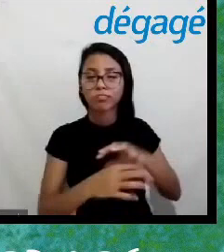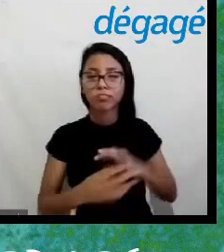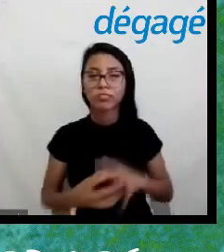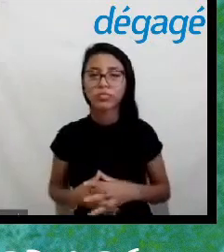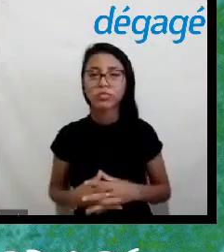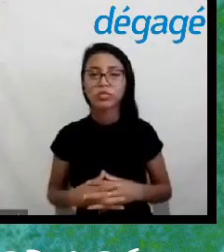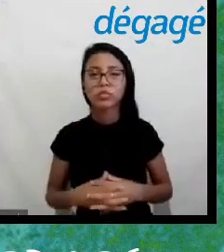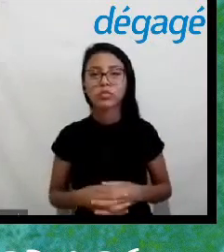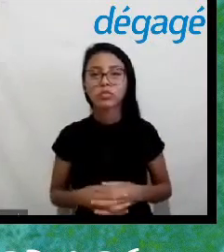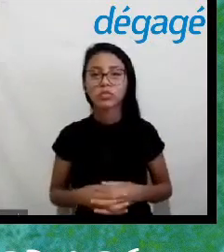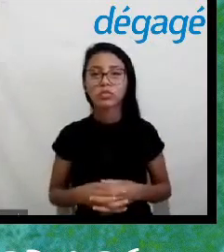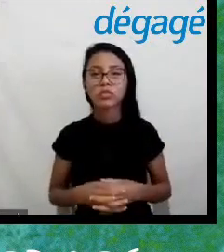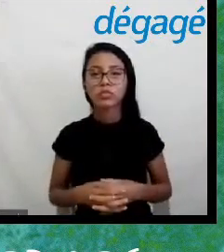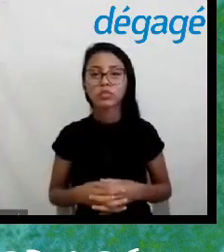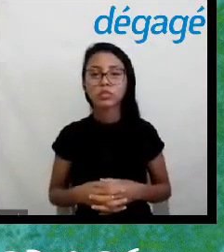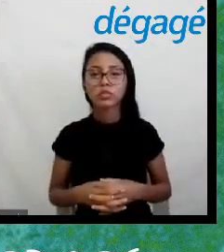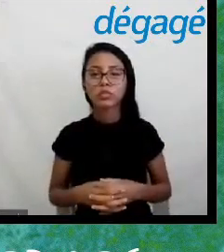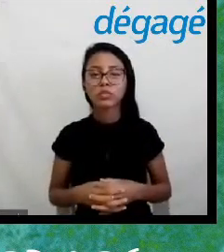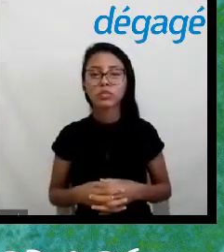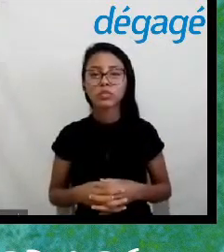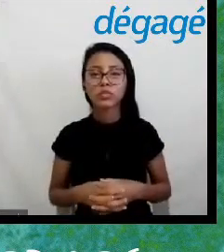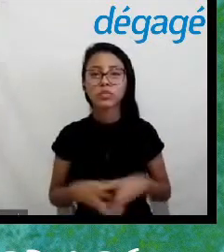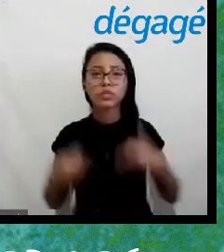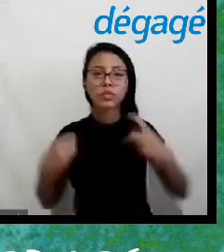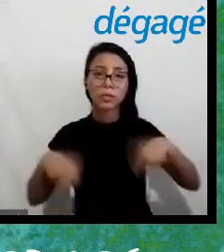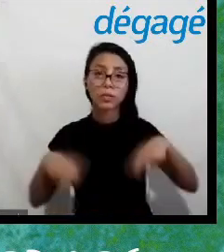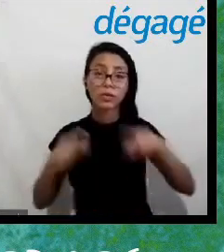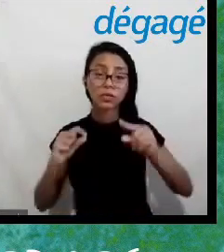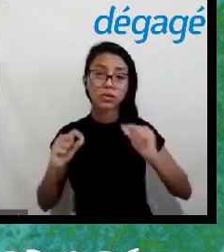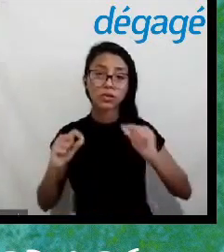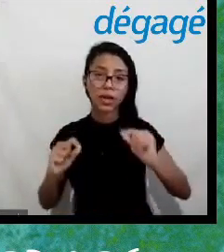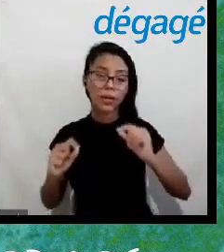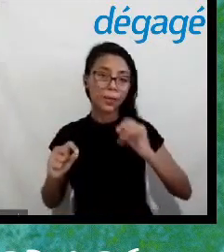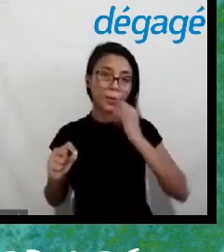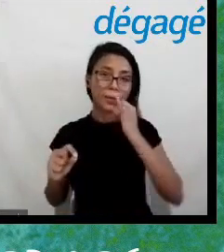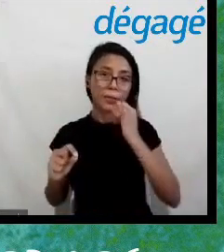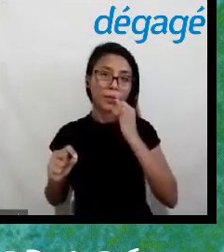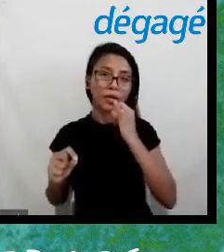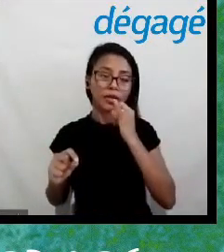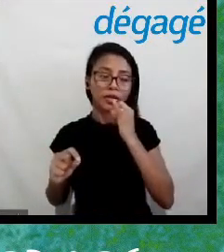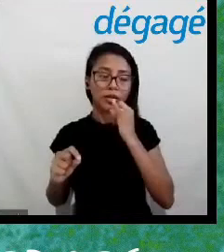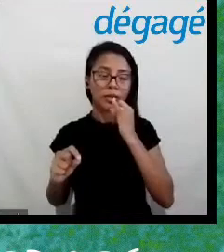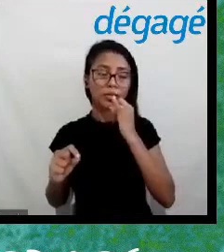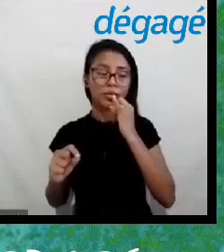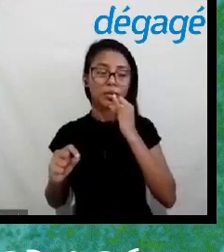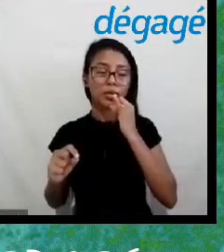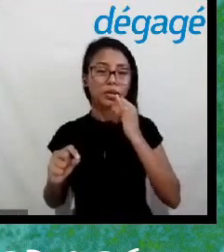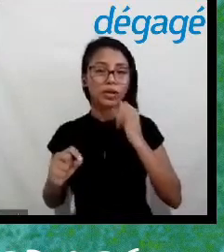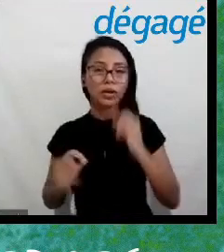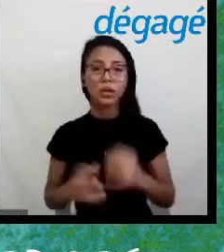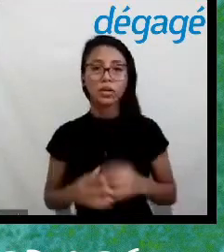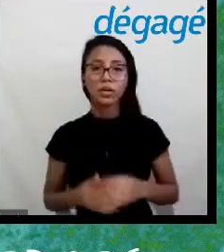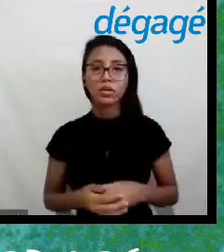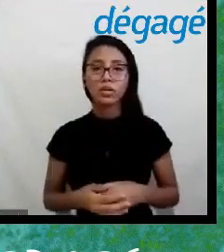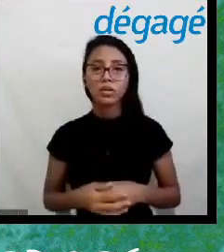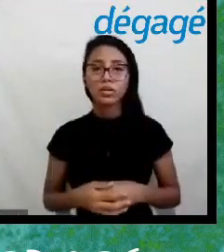trazendo os profissionais ao final da sessão, ou mesmo num outro momento,